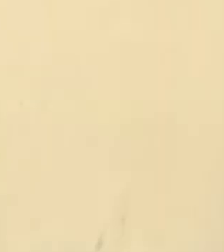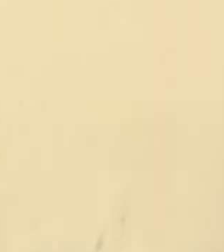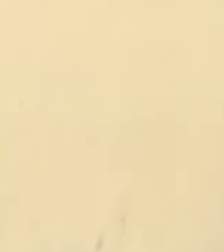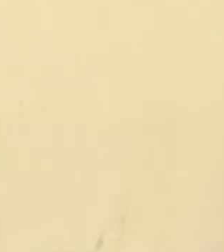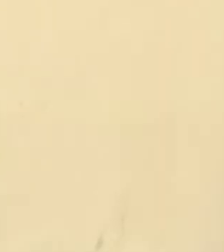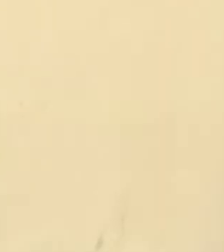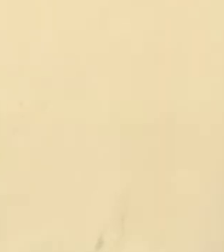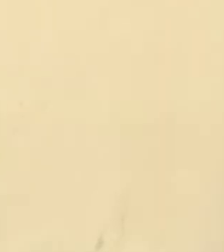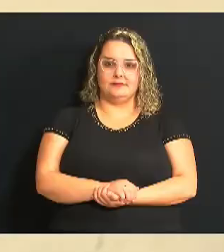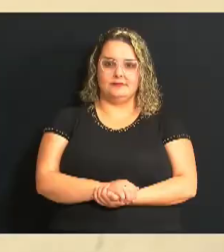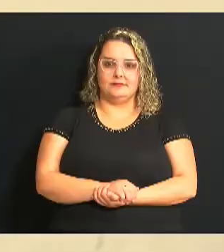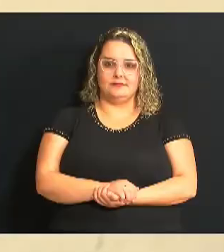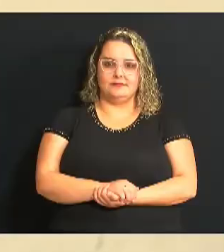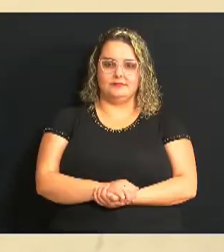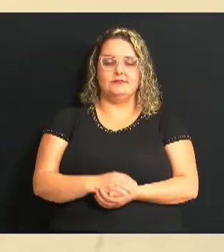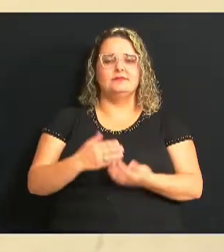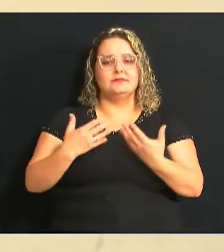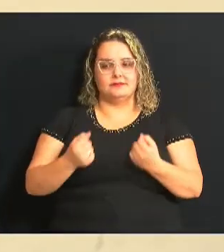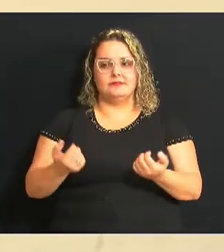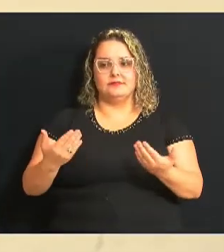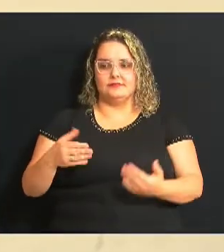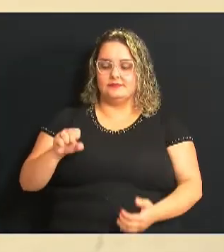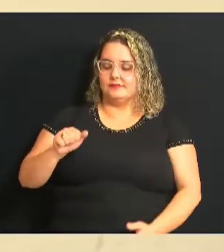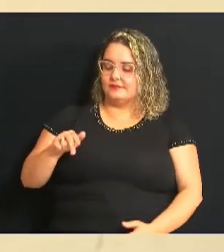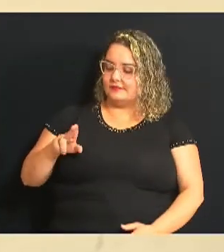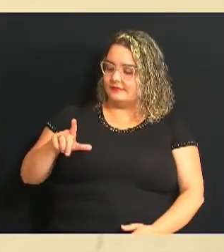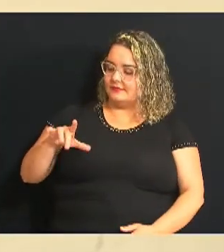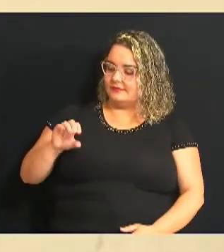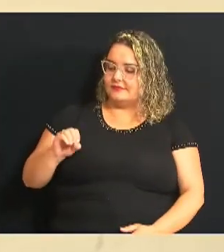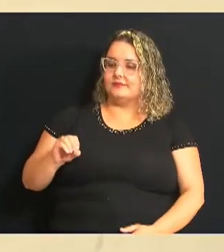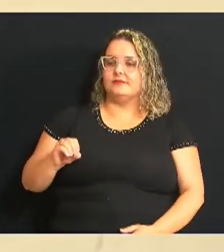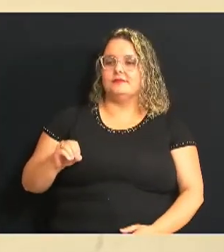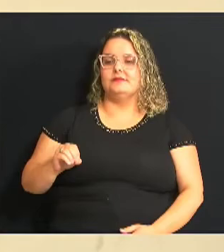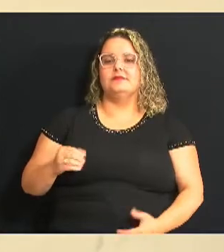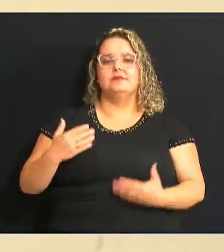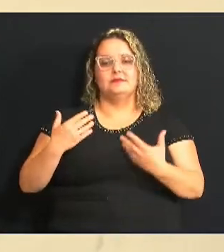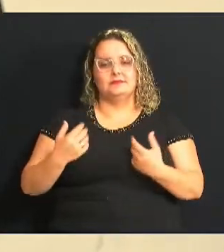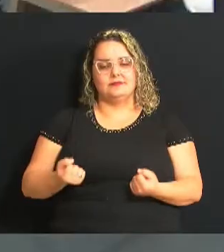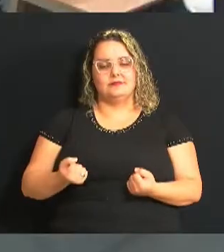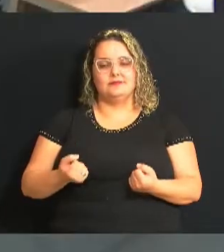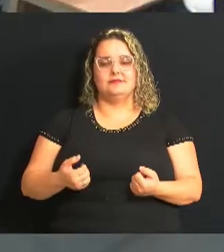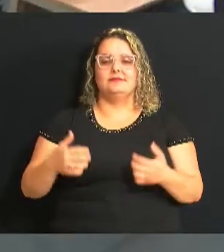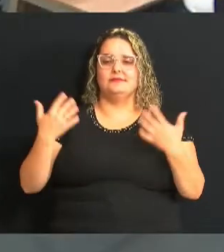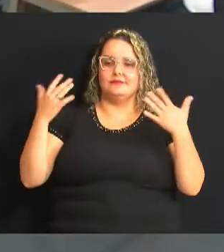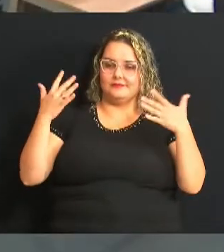Recebe agora Saulo José de Castro Almeida.